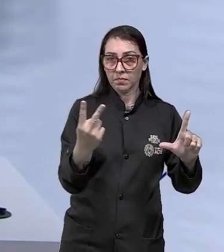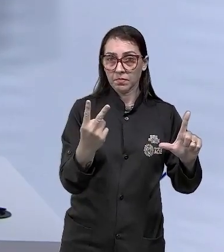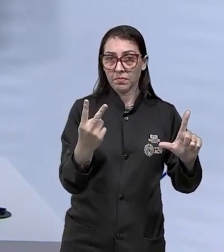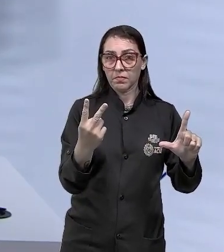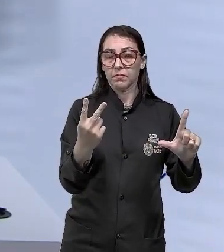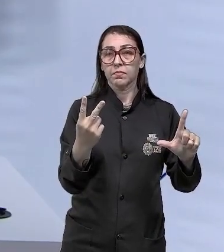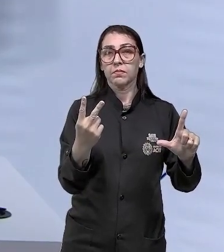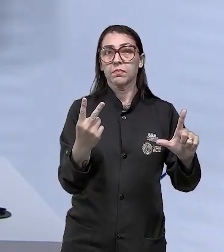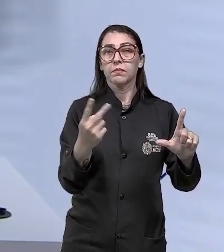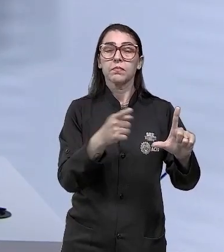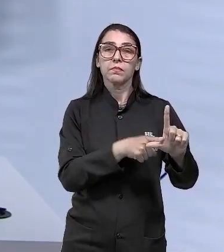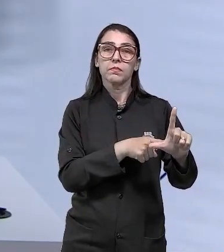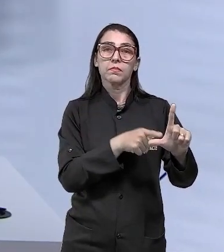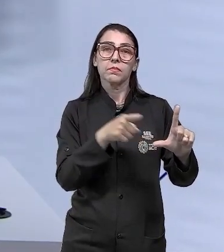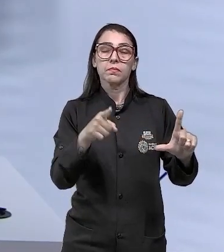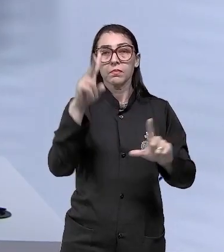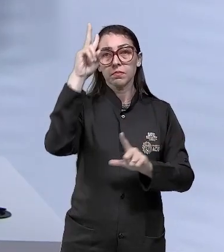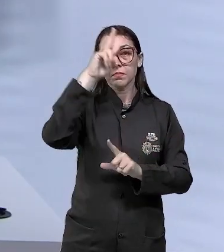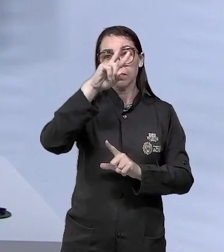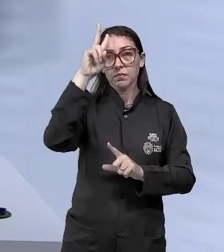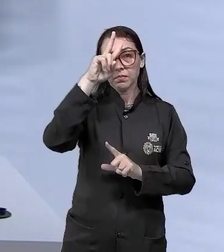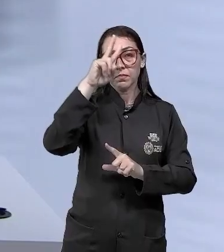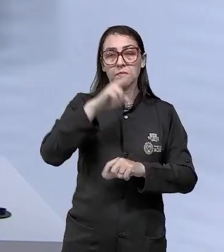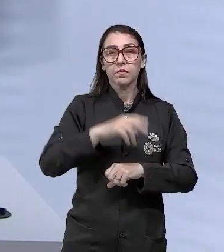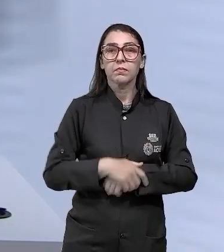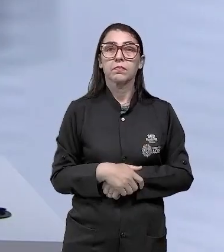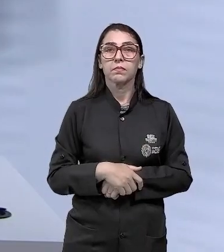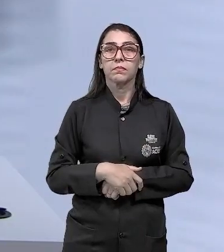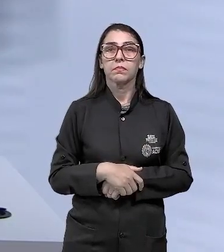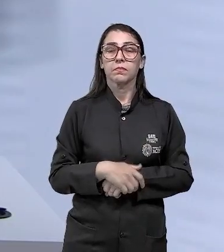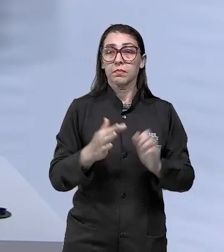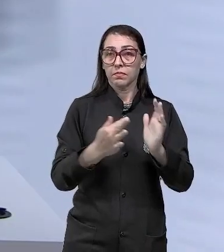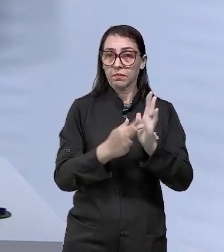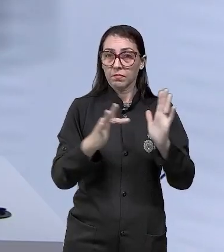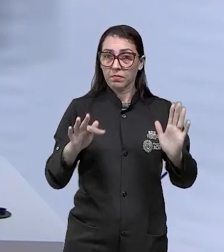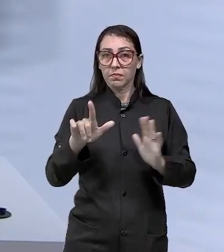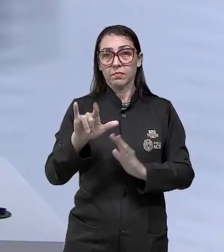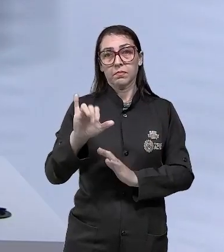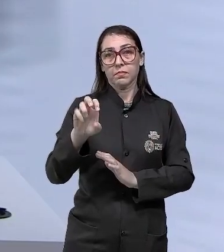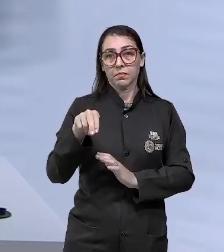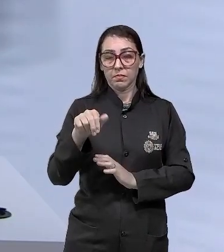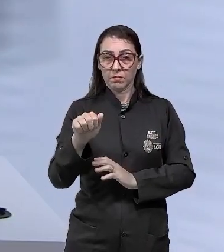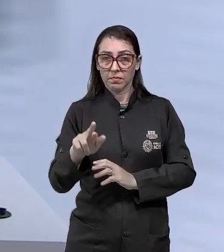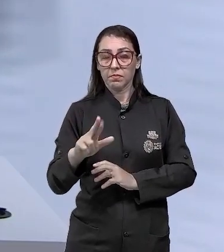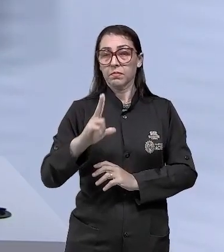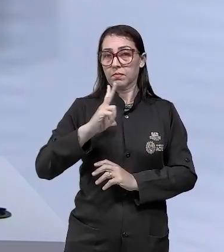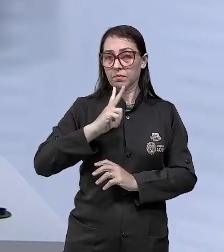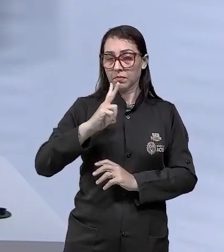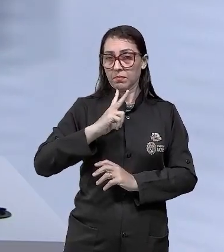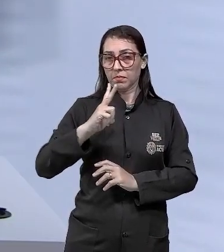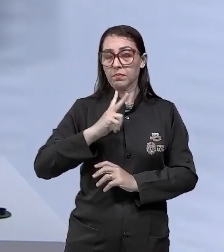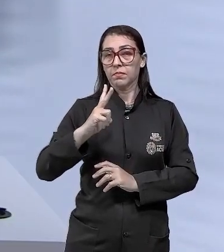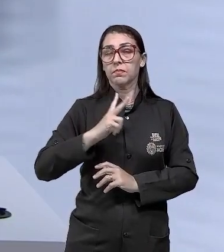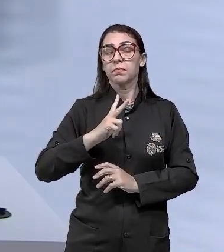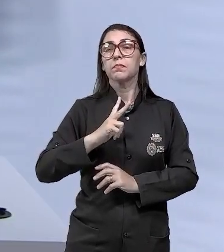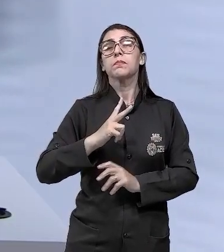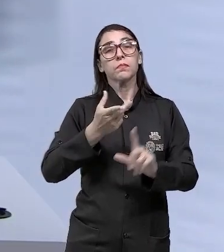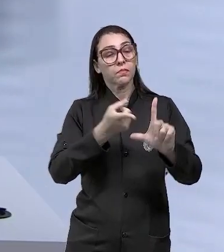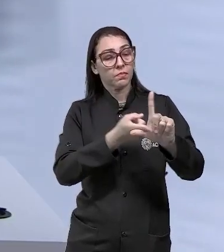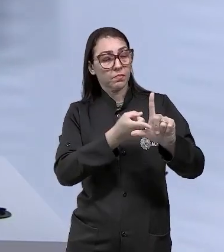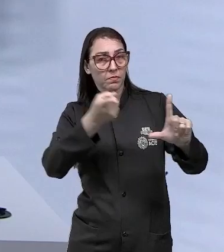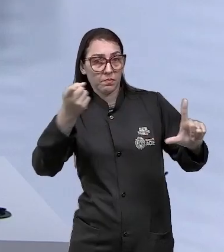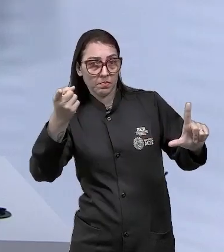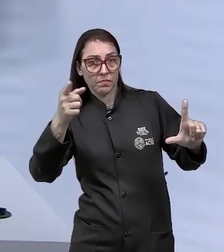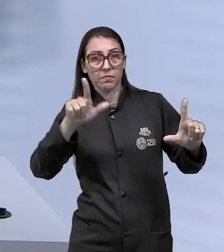para determinar uma reta. Lembrando que a função linear é um caso particular da função afim e o gráfico da função afim é uma reta,